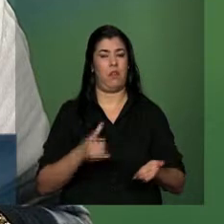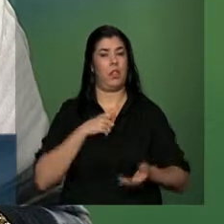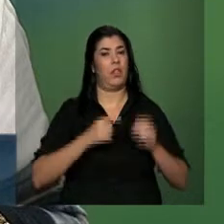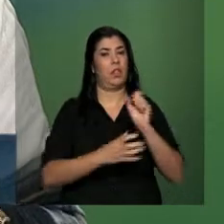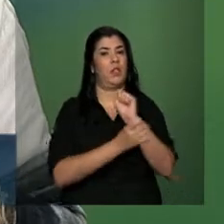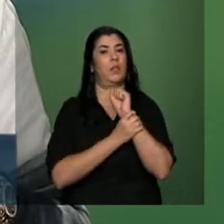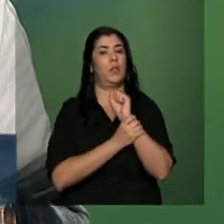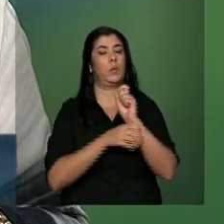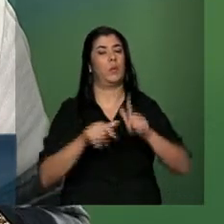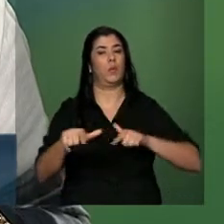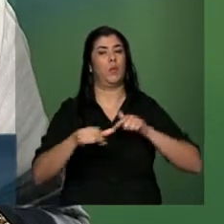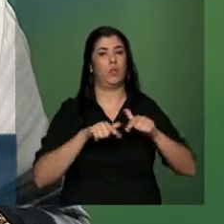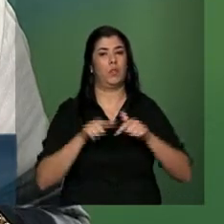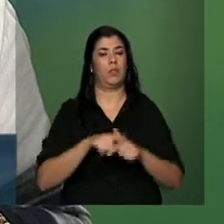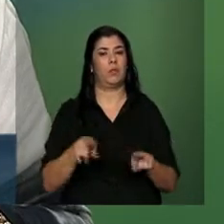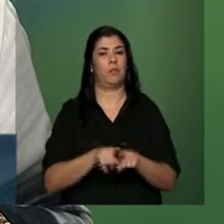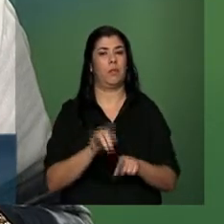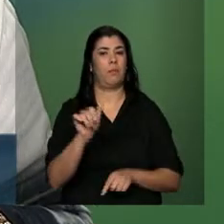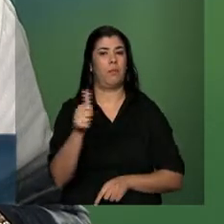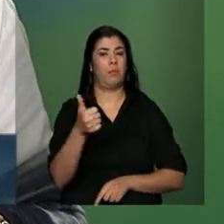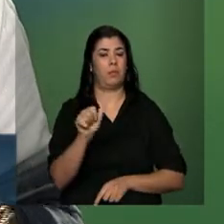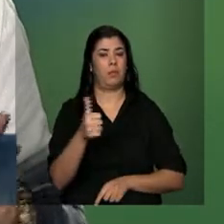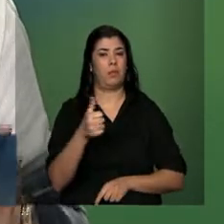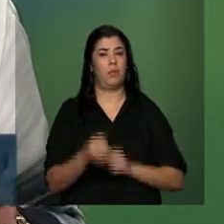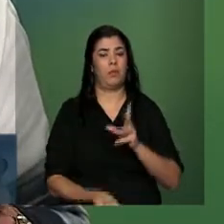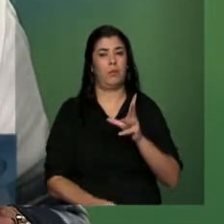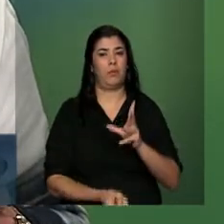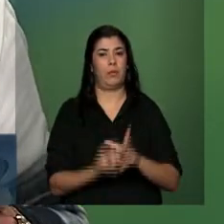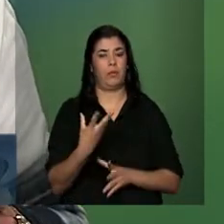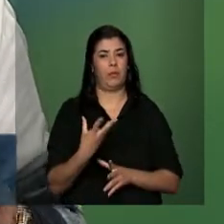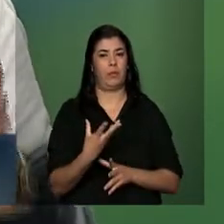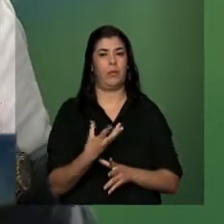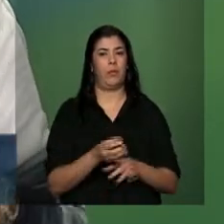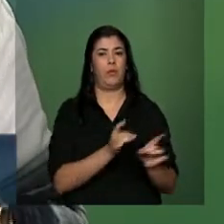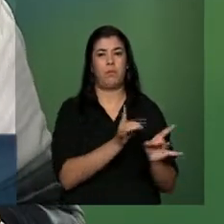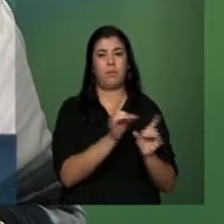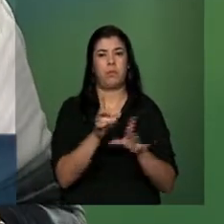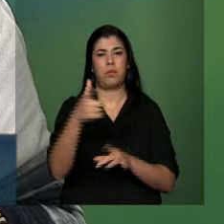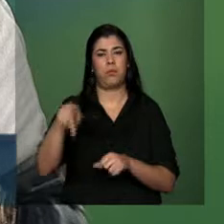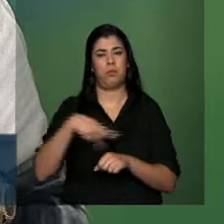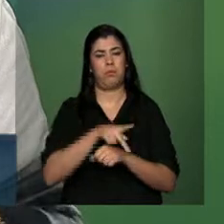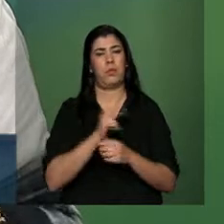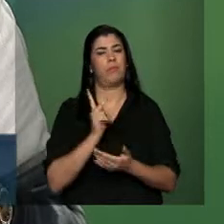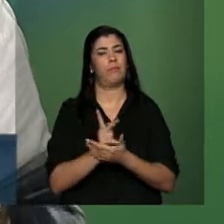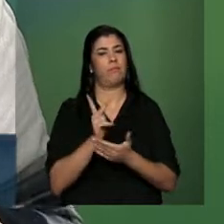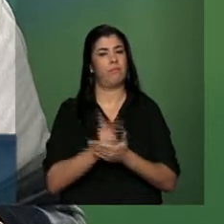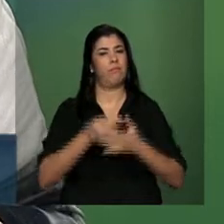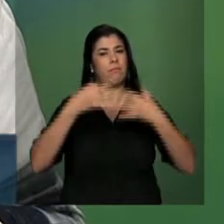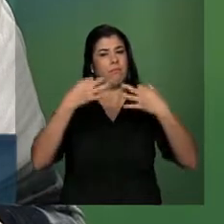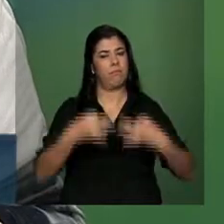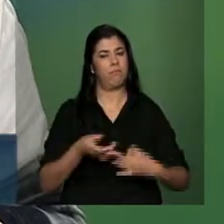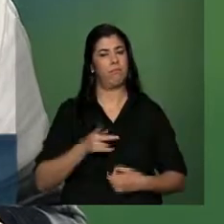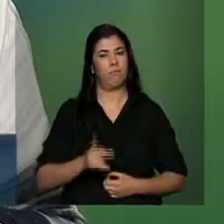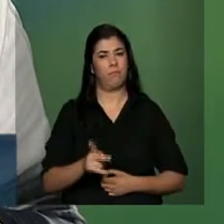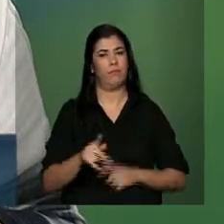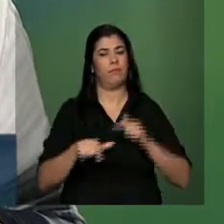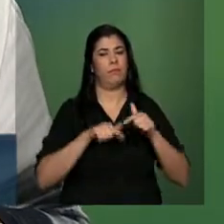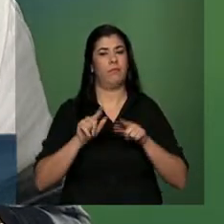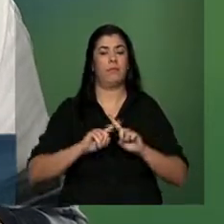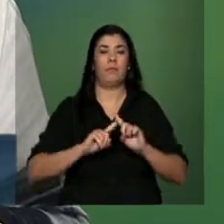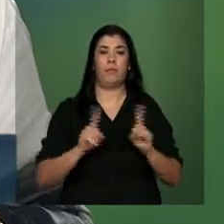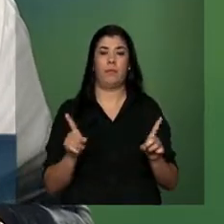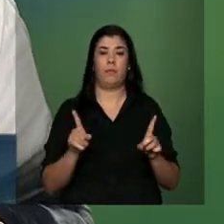garantir a eficiência e a qualidade dos nossos produtos, das nossas exportações, nós manteremos de forma permanente.